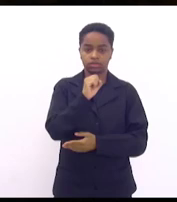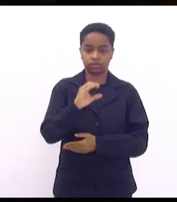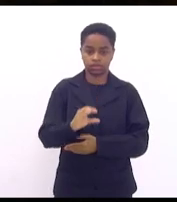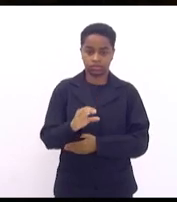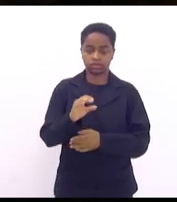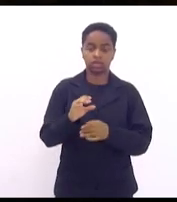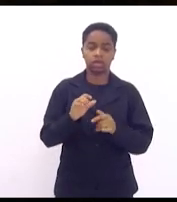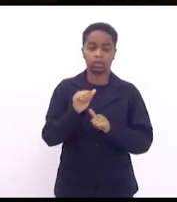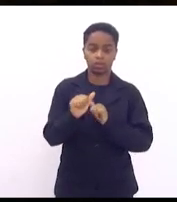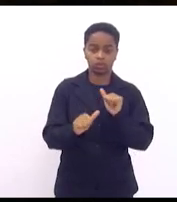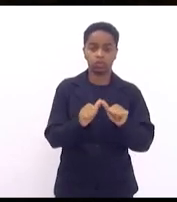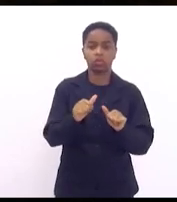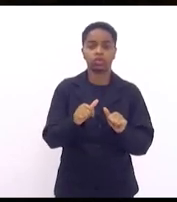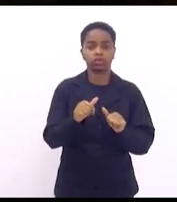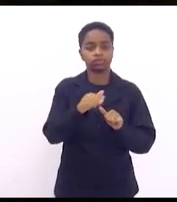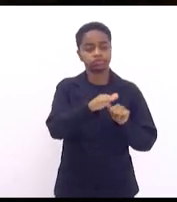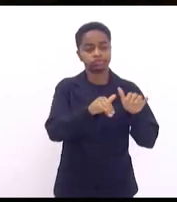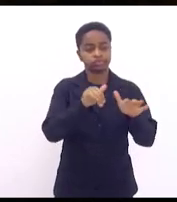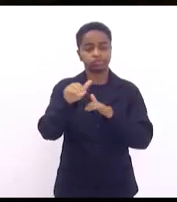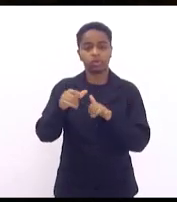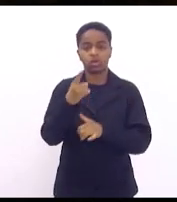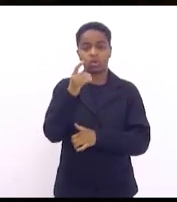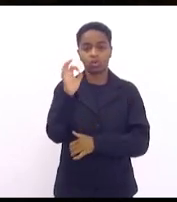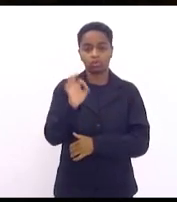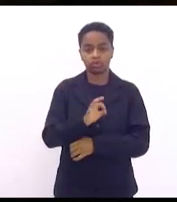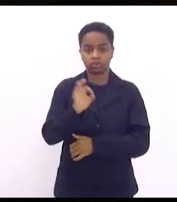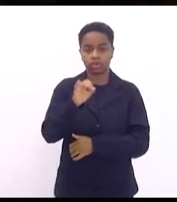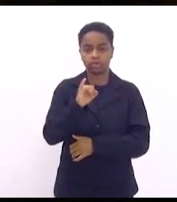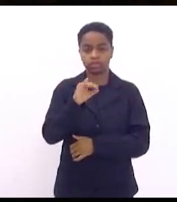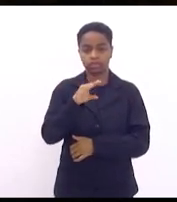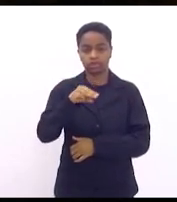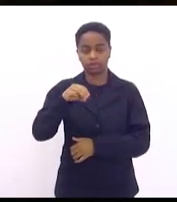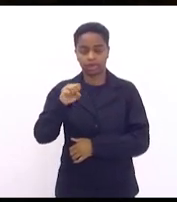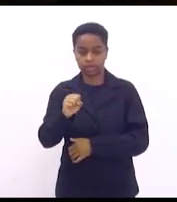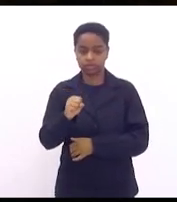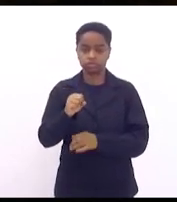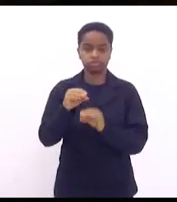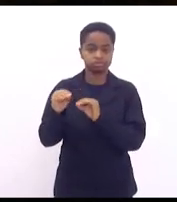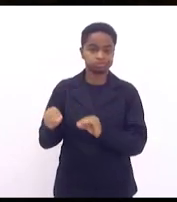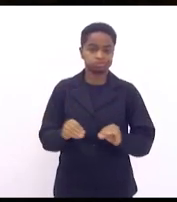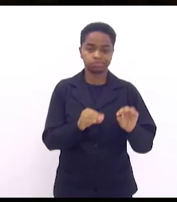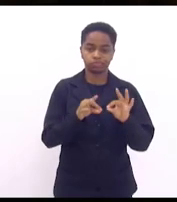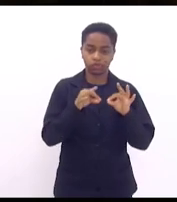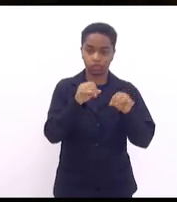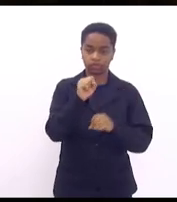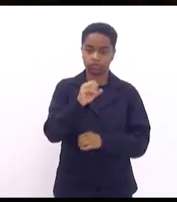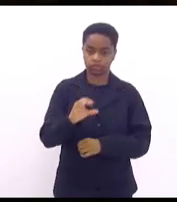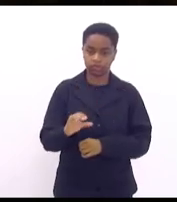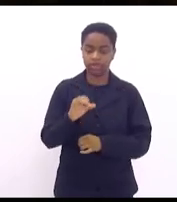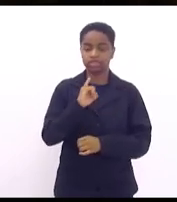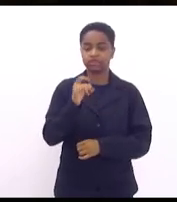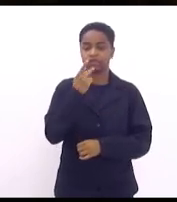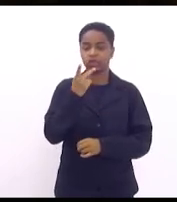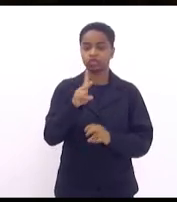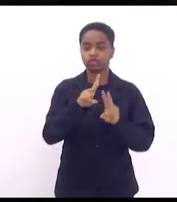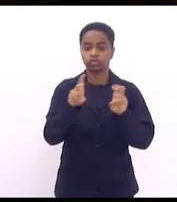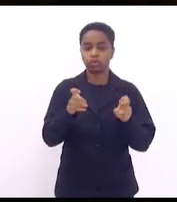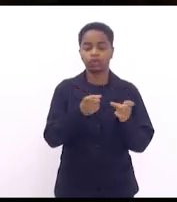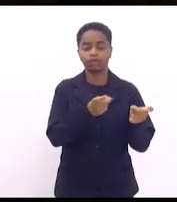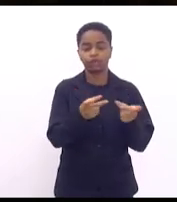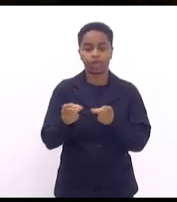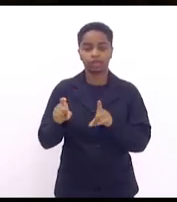se especializou, colocou 1% no ICMS, levou todo mundo para lá. Quando a gente fala de importação e